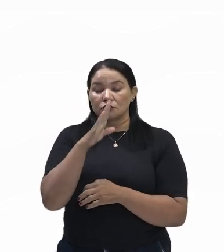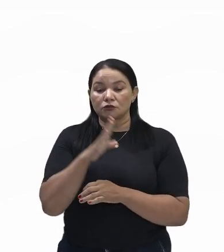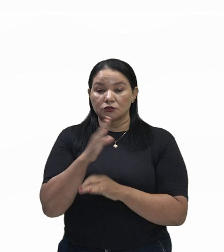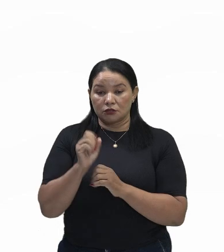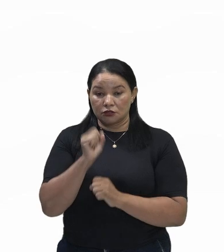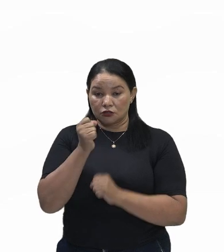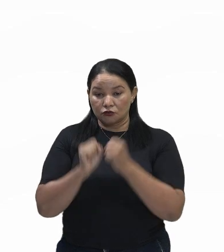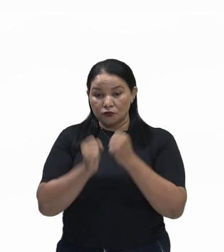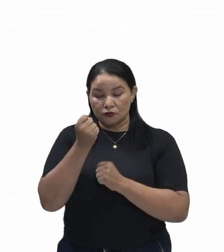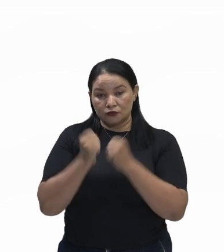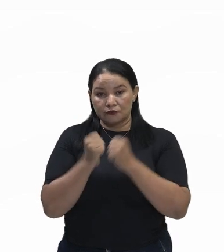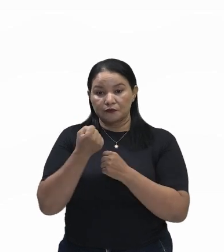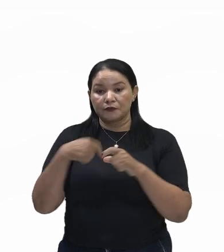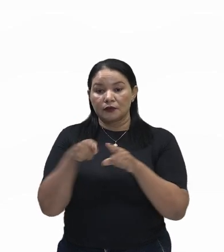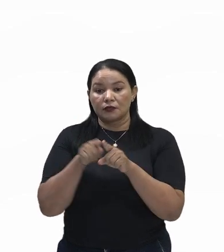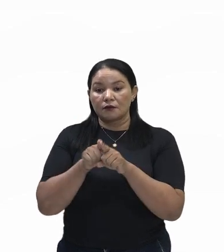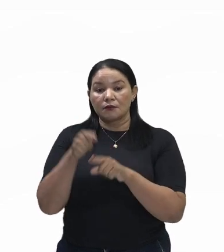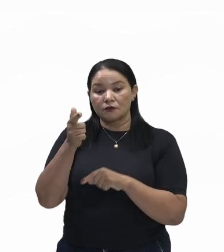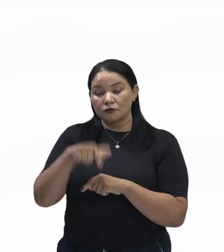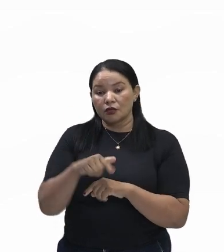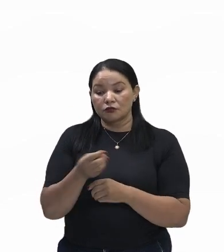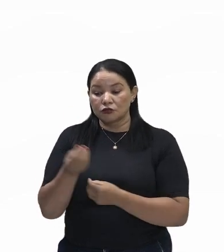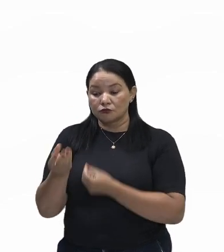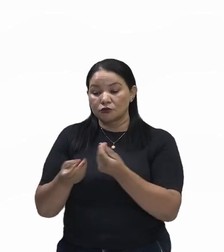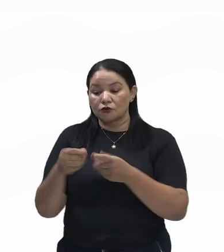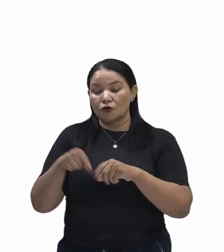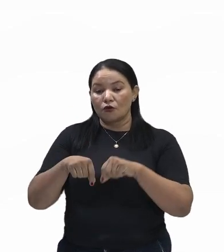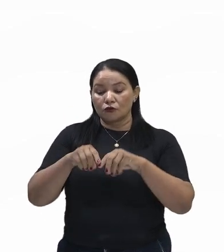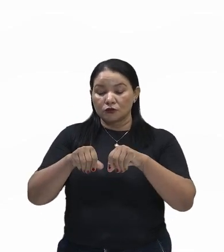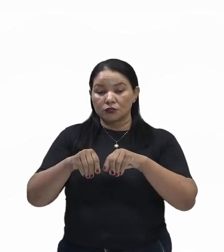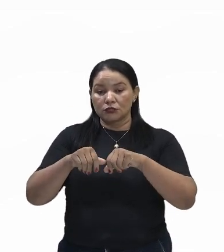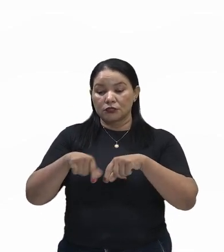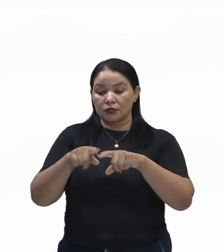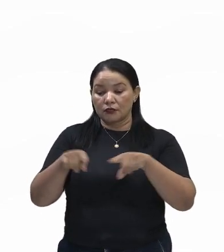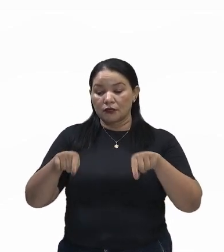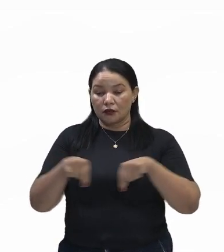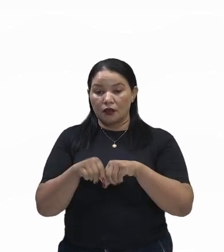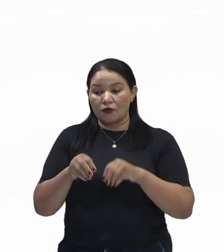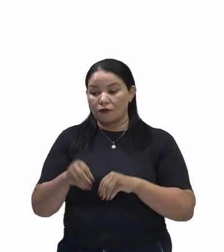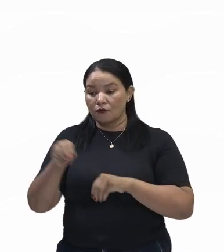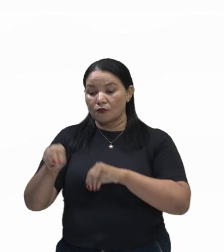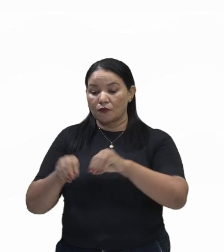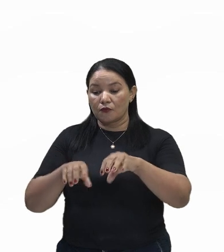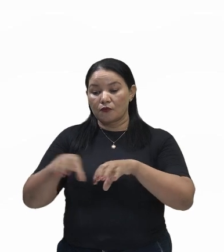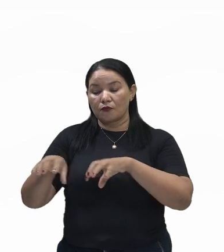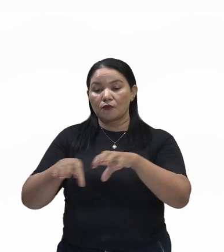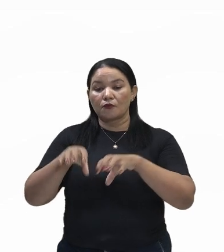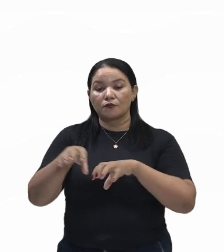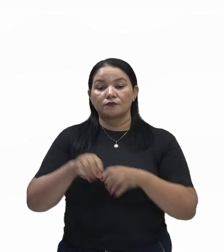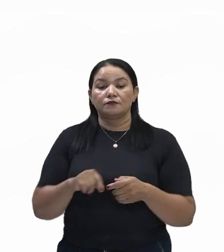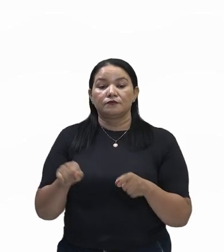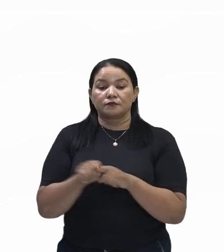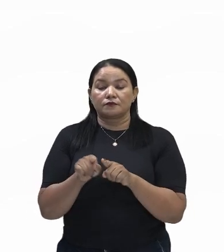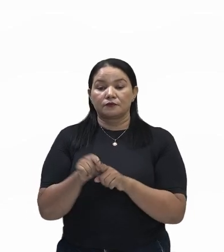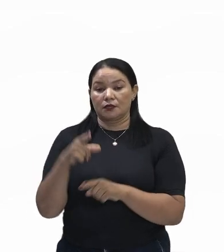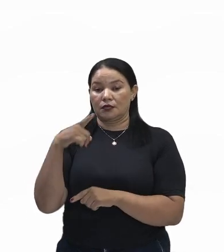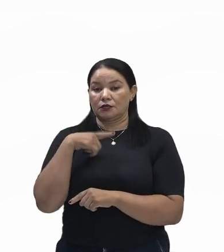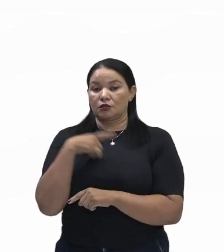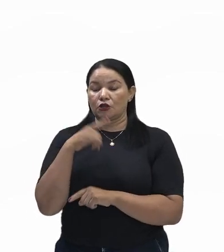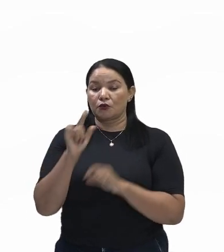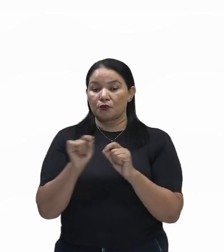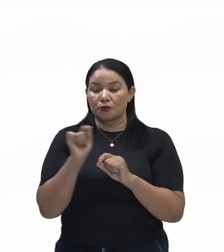das indústrias e a redistribuição de terras. A gente vai ter, na Rússia,